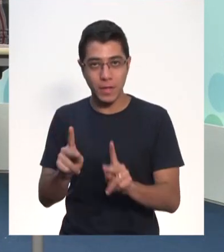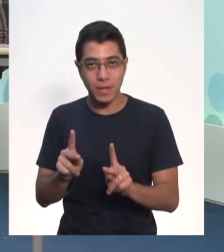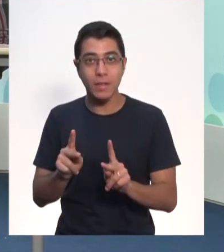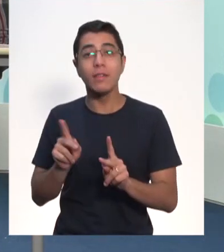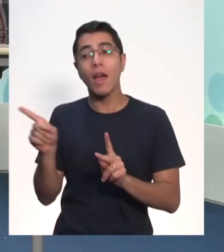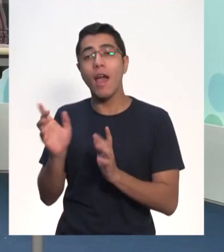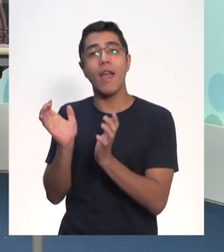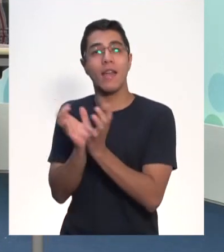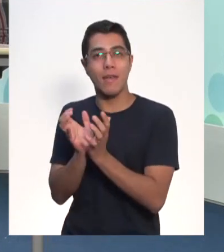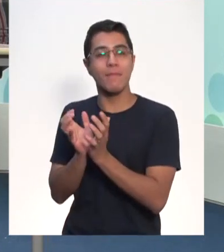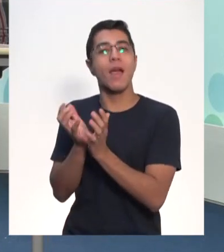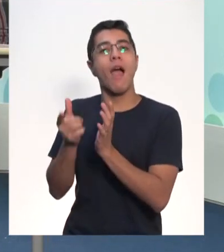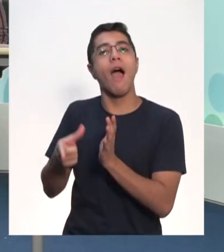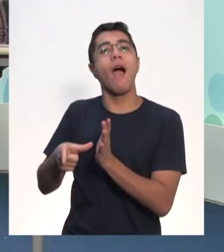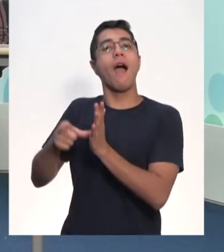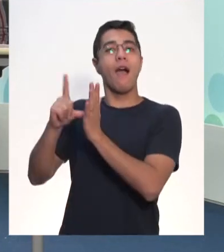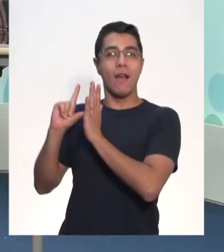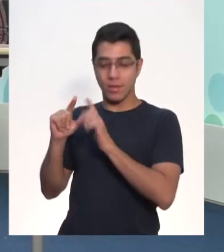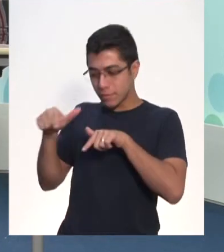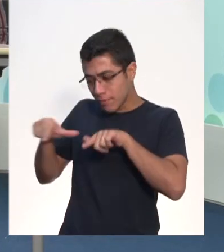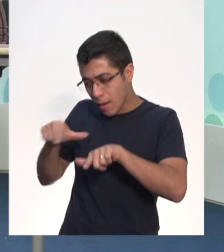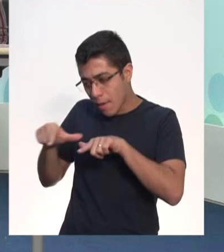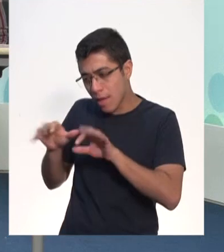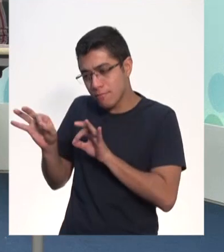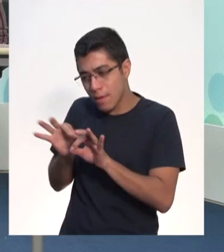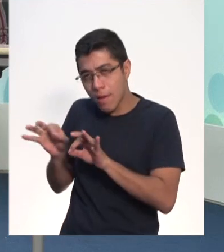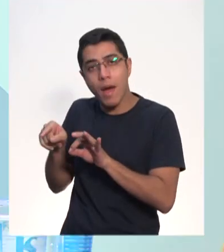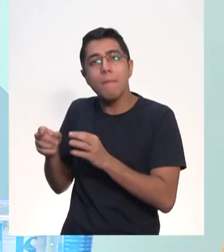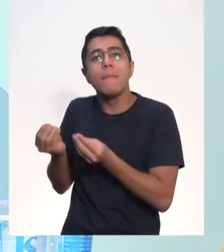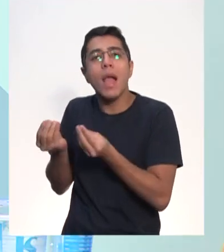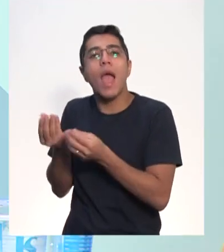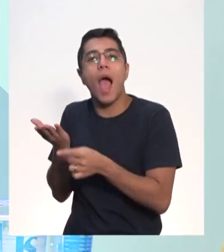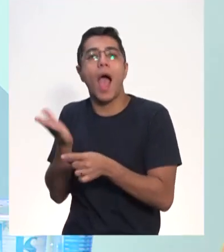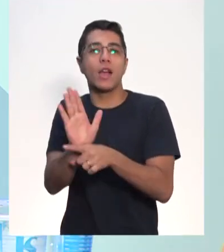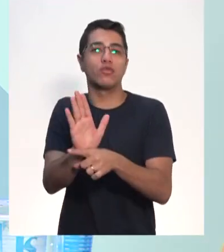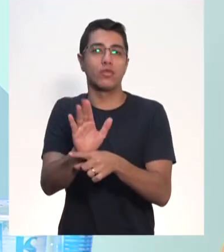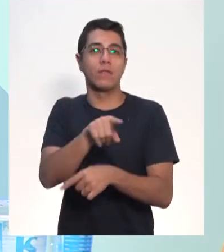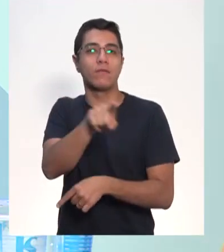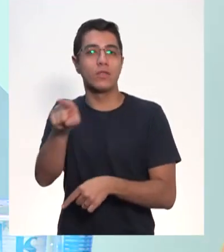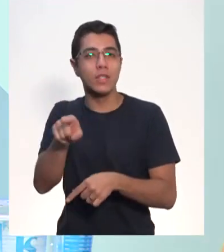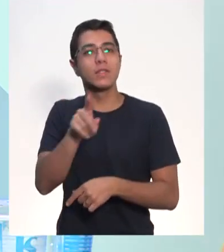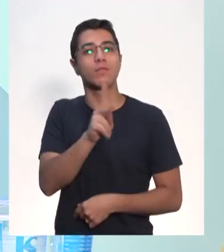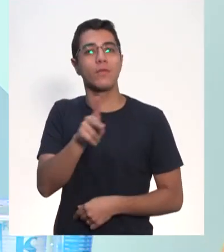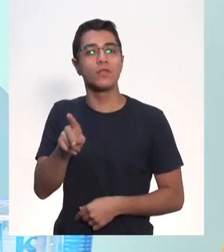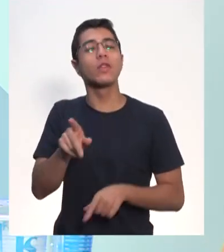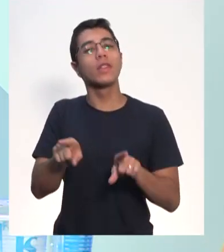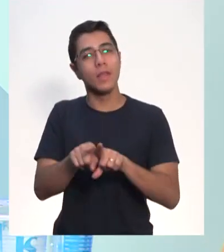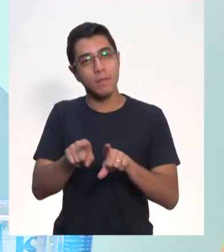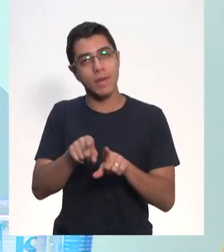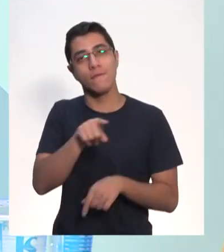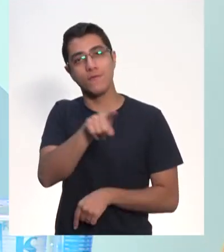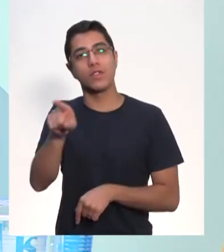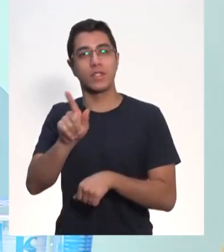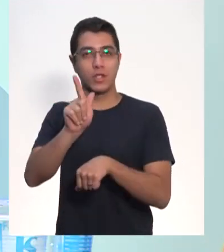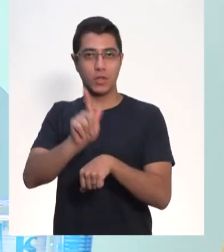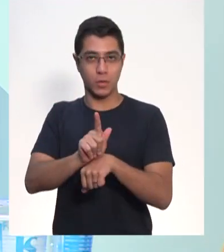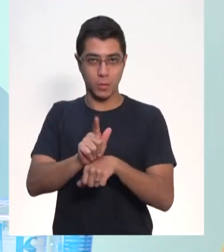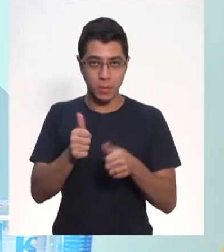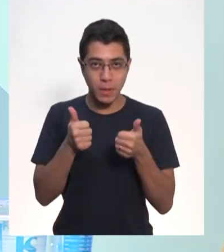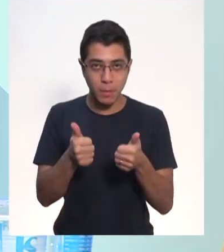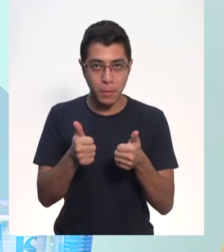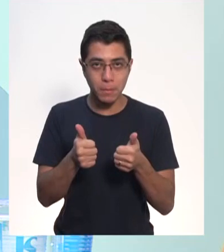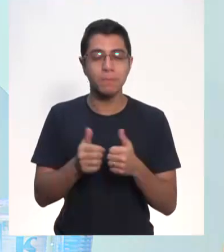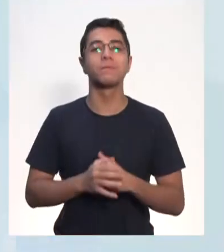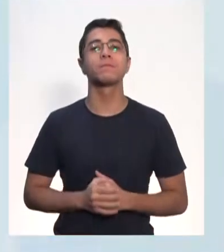nossos gestores, auxiliarem os nossos professores em relação a esse trabalho, tá bom? Em relação às pautas que